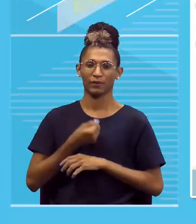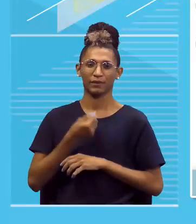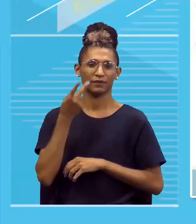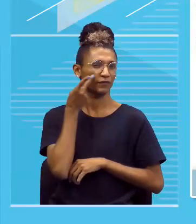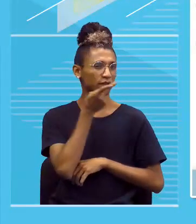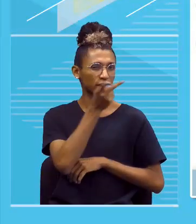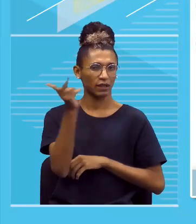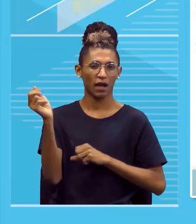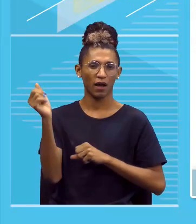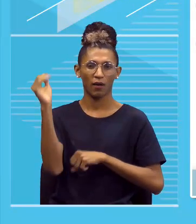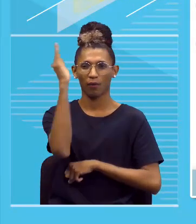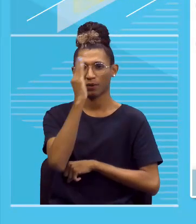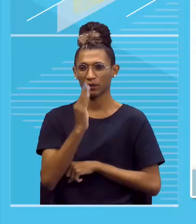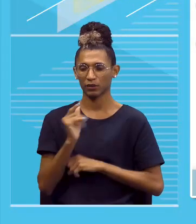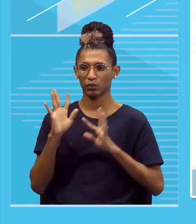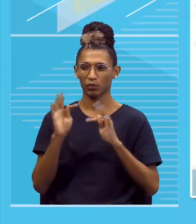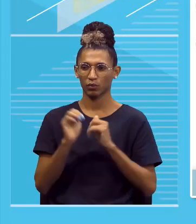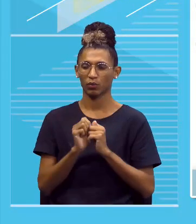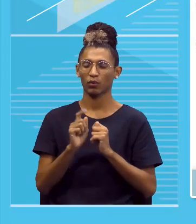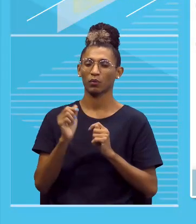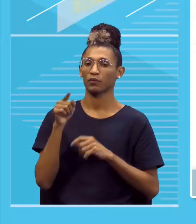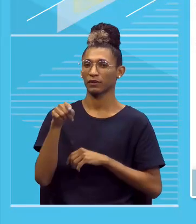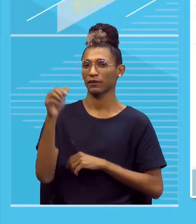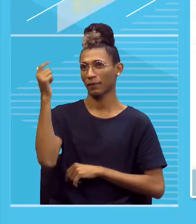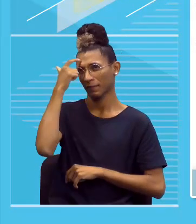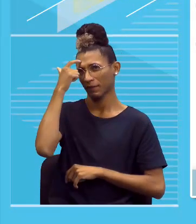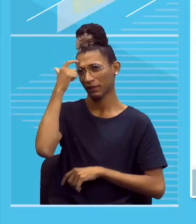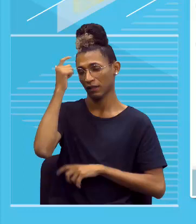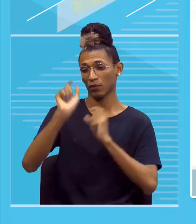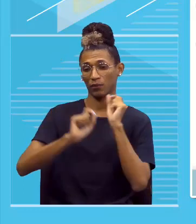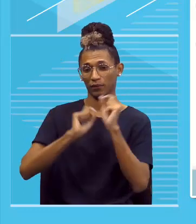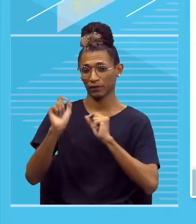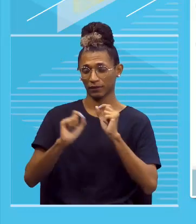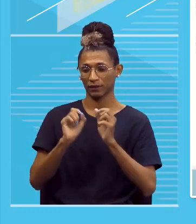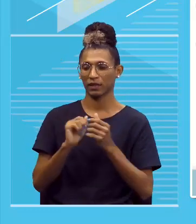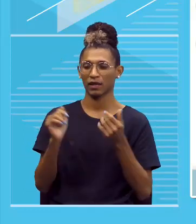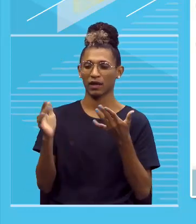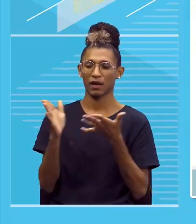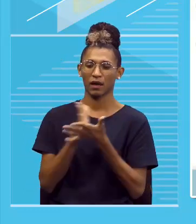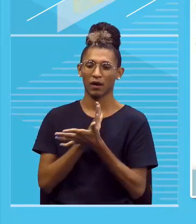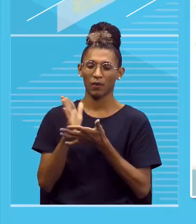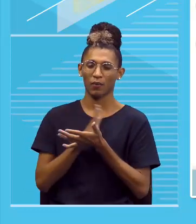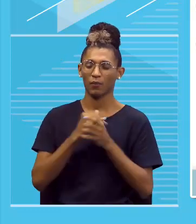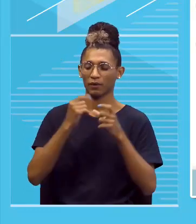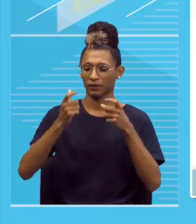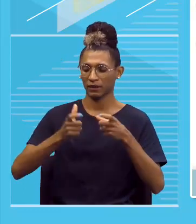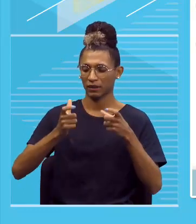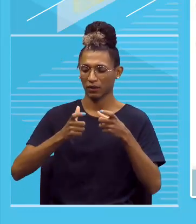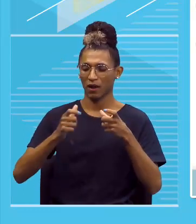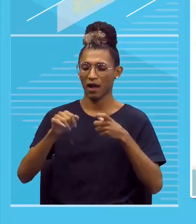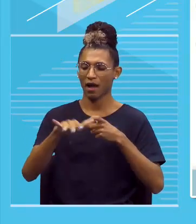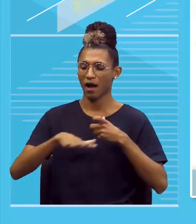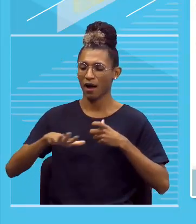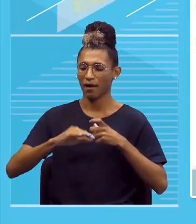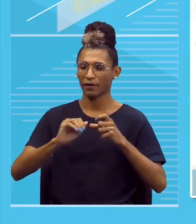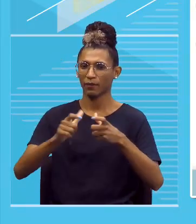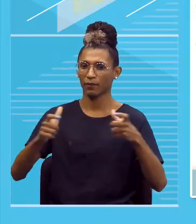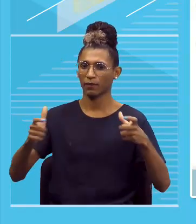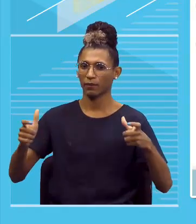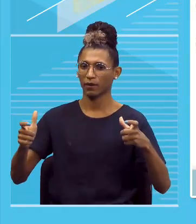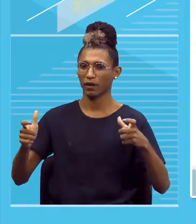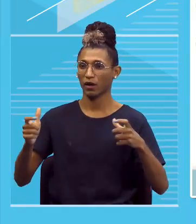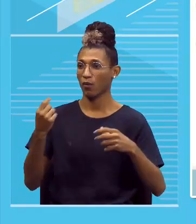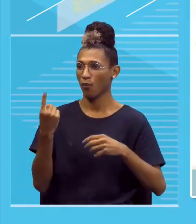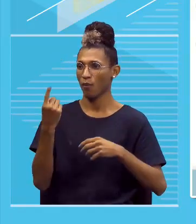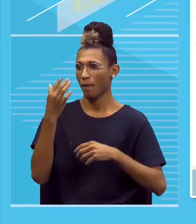Brasil aí você pensa grandes extensões de terras na mão de uma